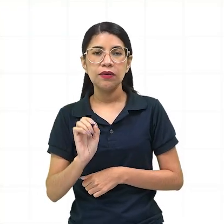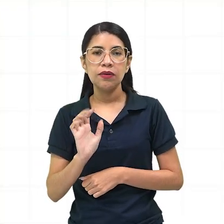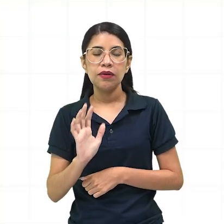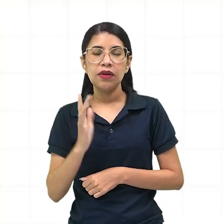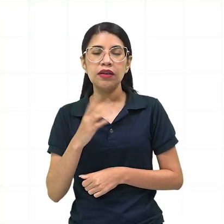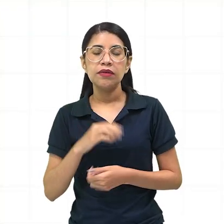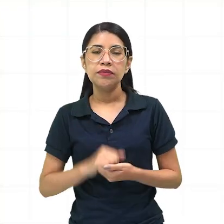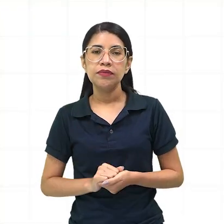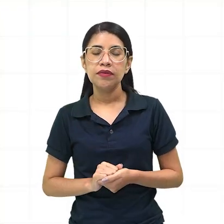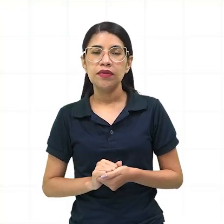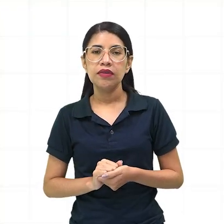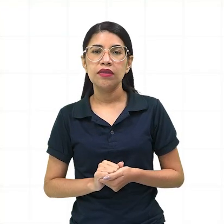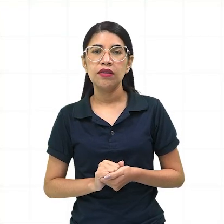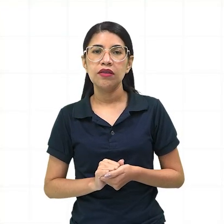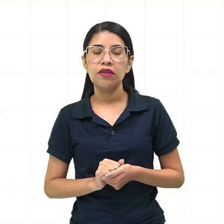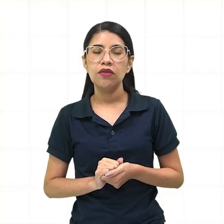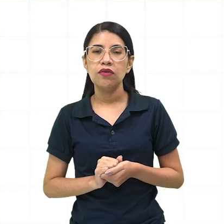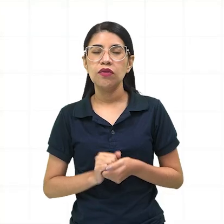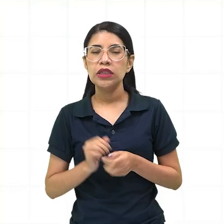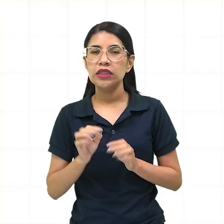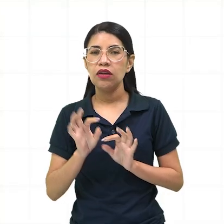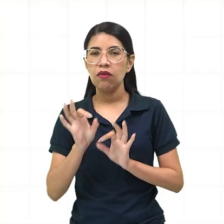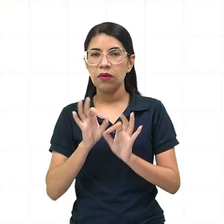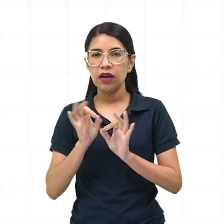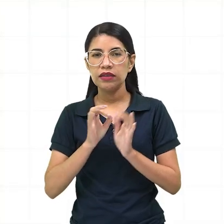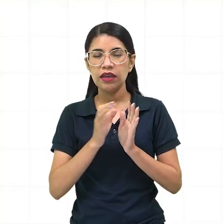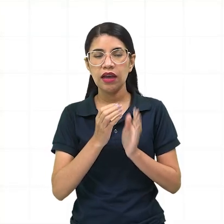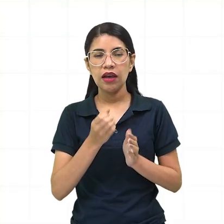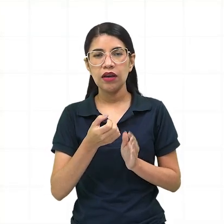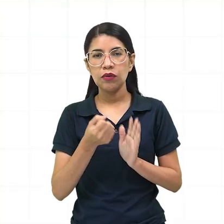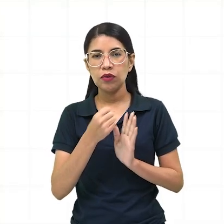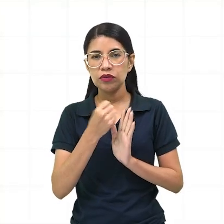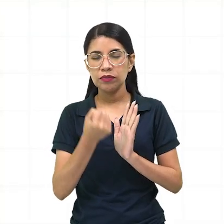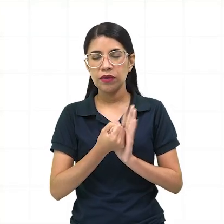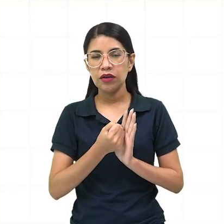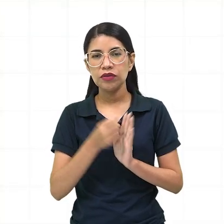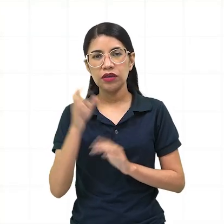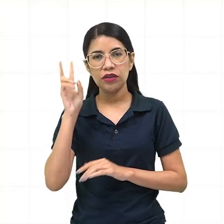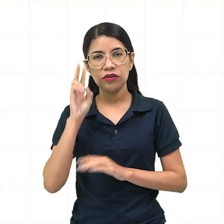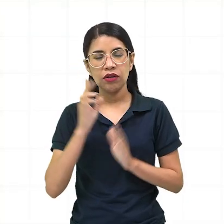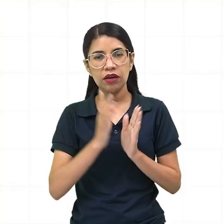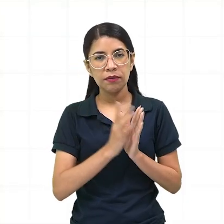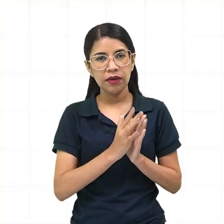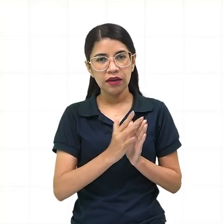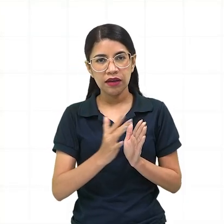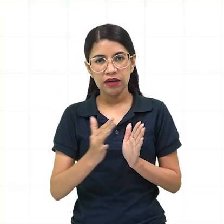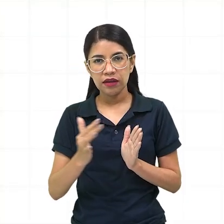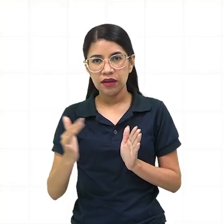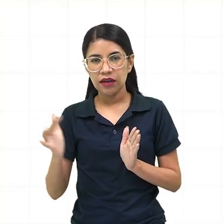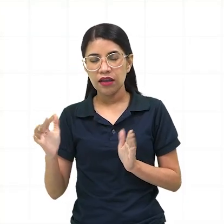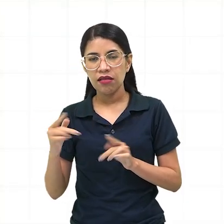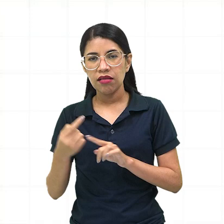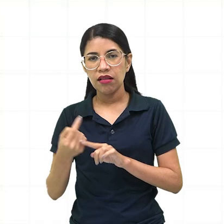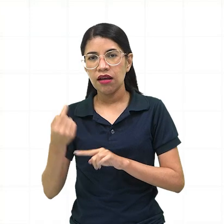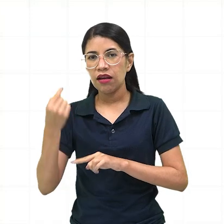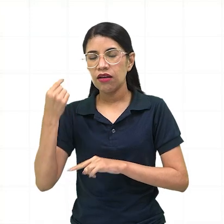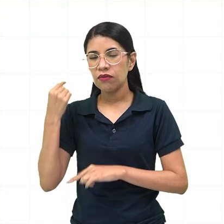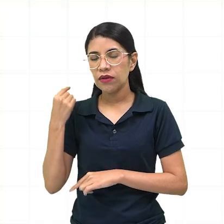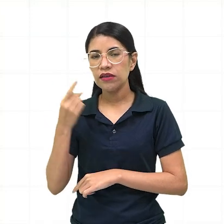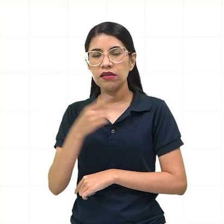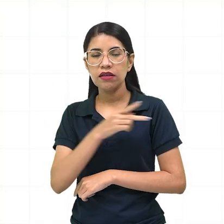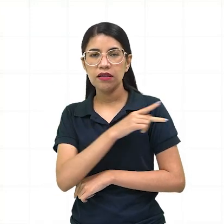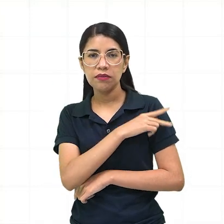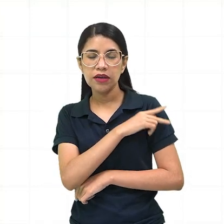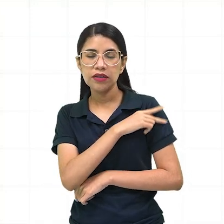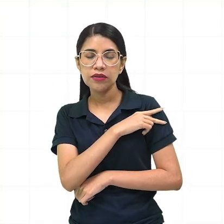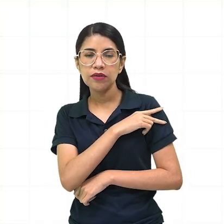uma linha histórica, né? Desde a pré-história, nós